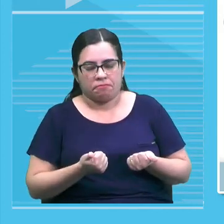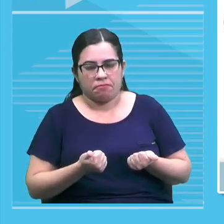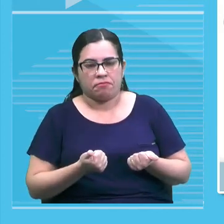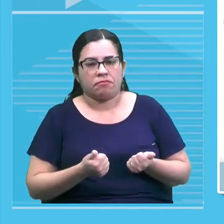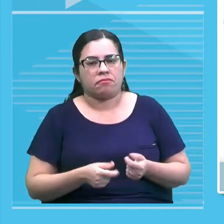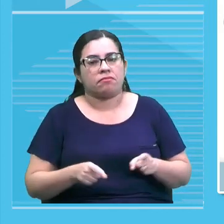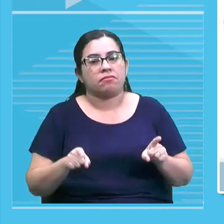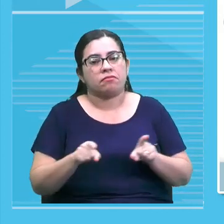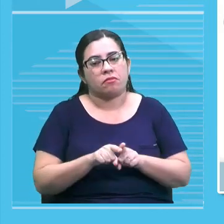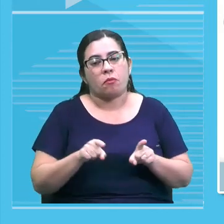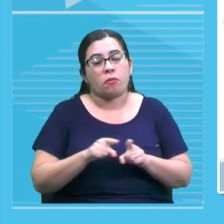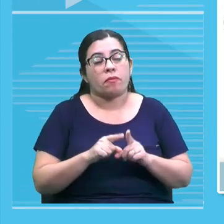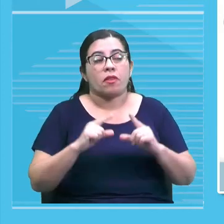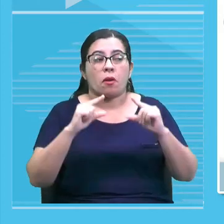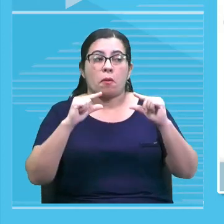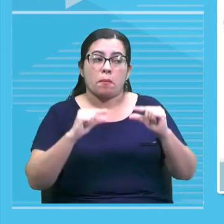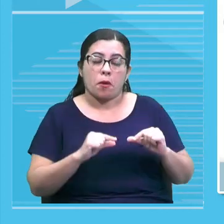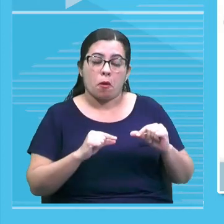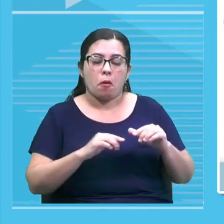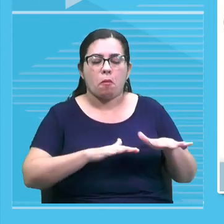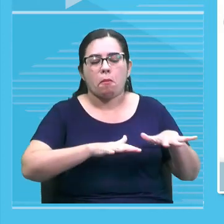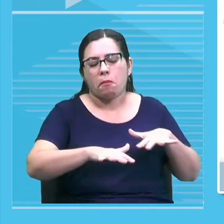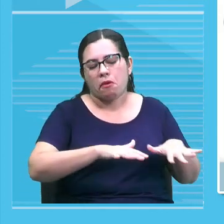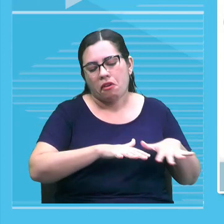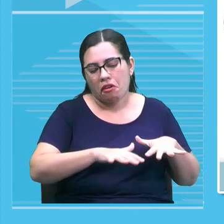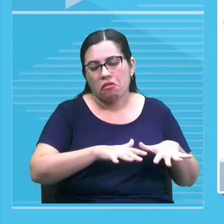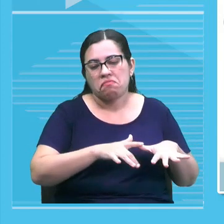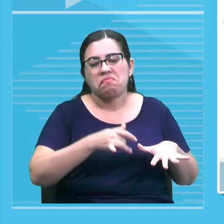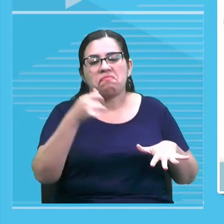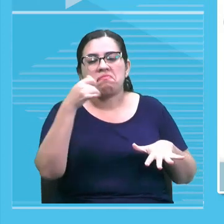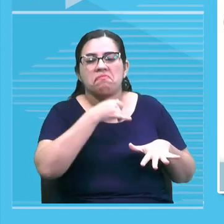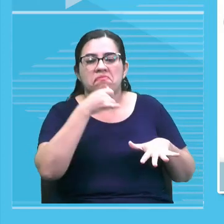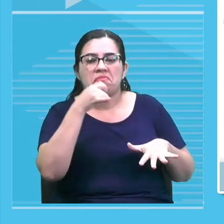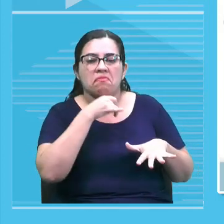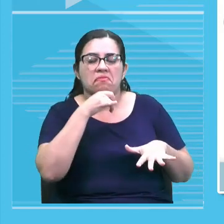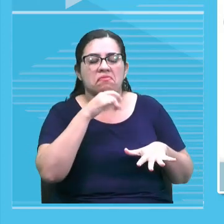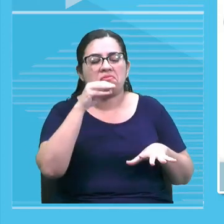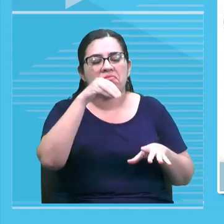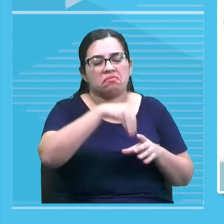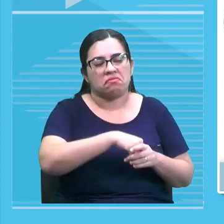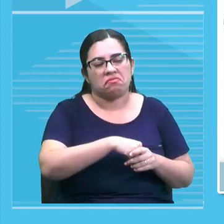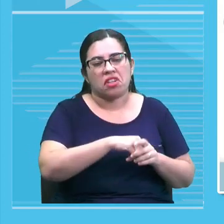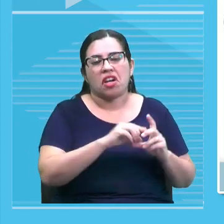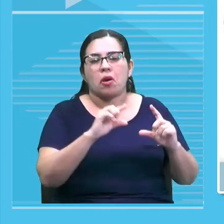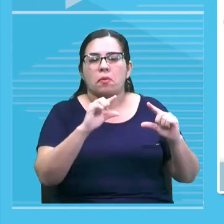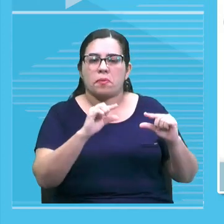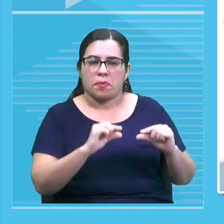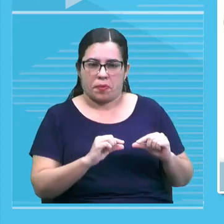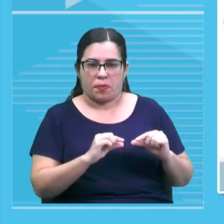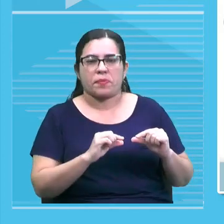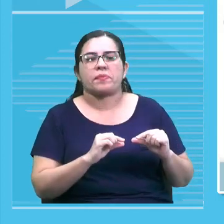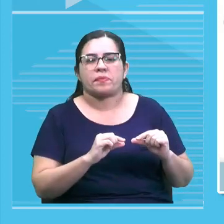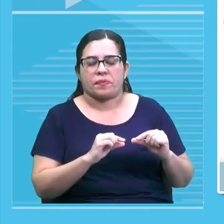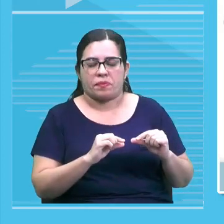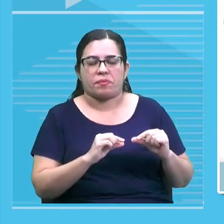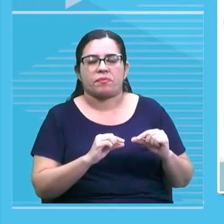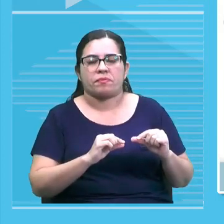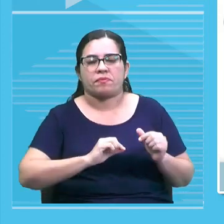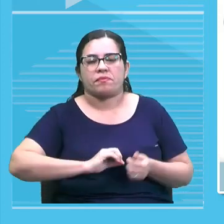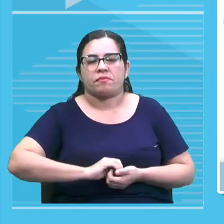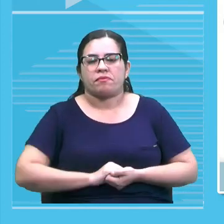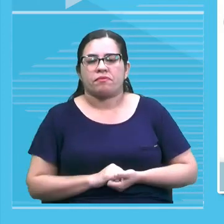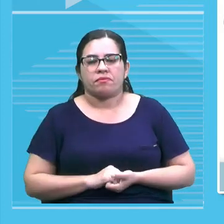quanto menor a oscilação menor também a taxa de energia dessa onda